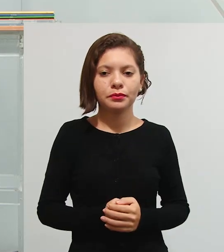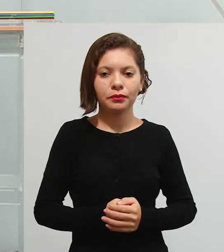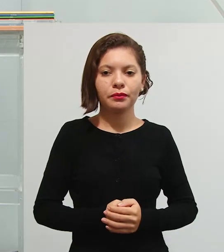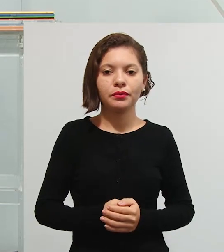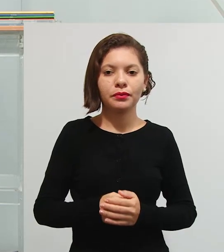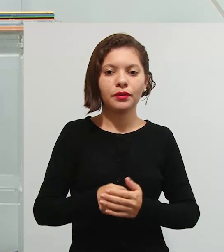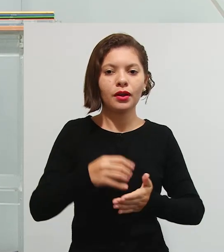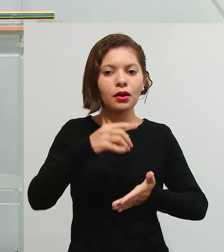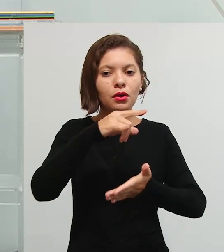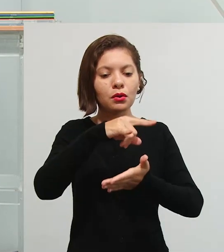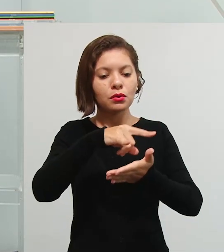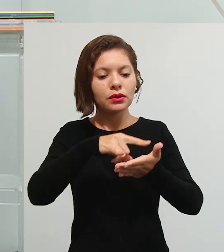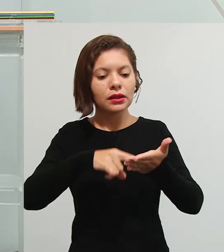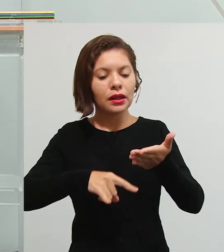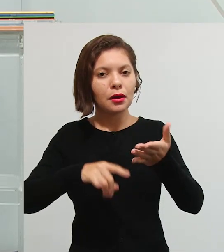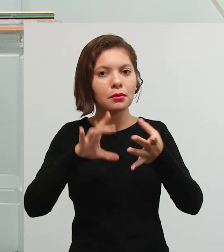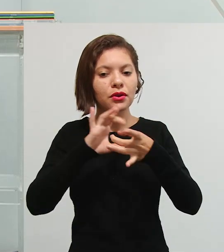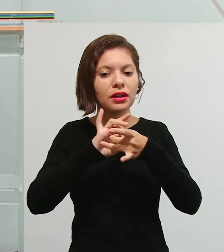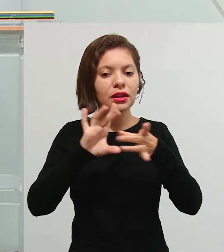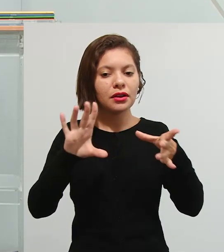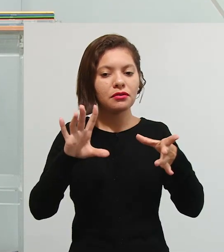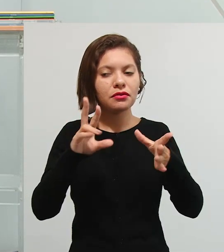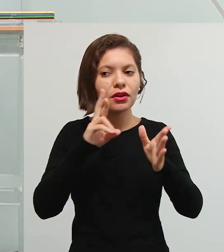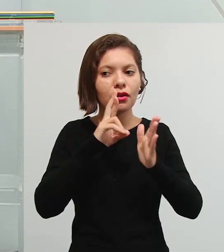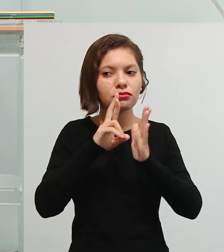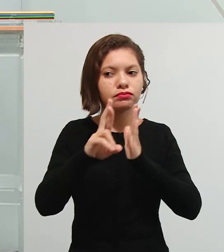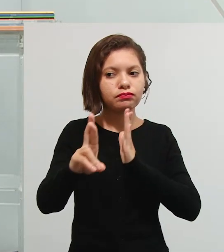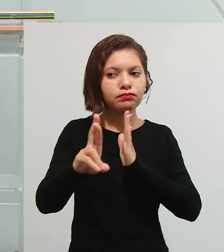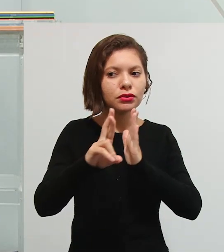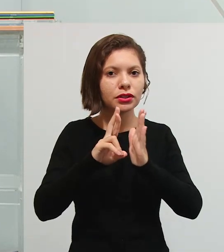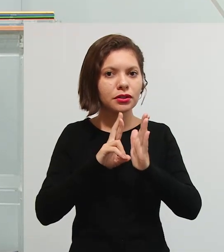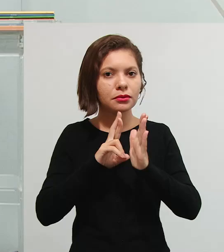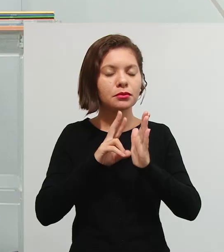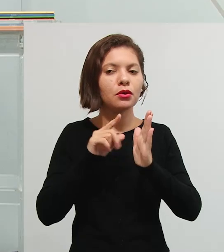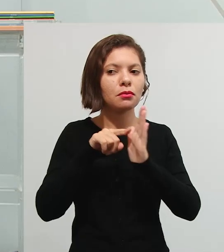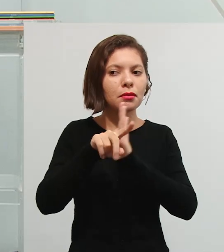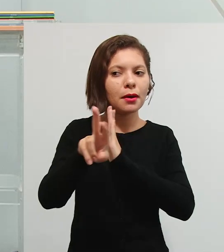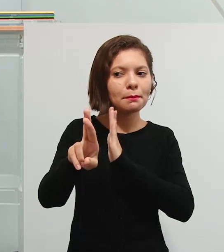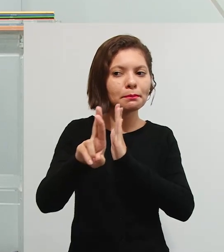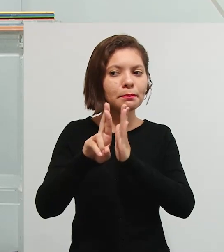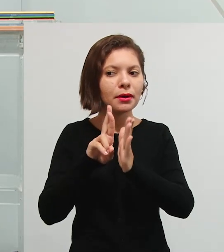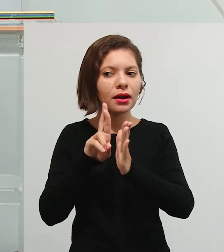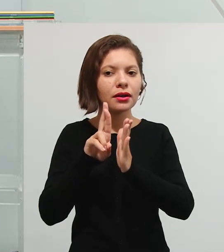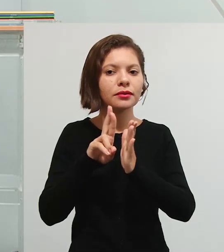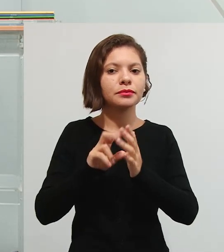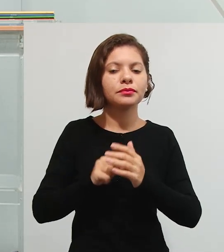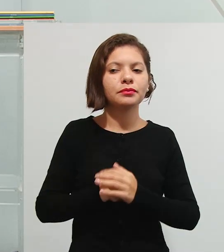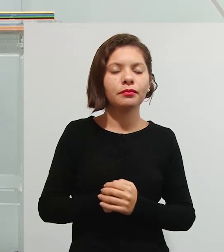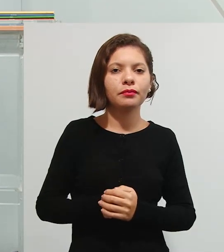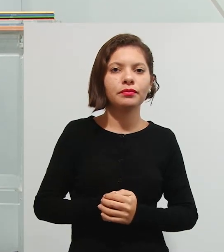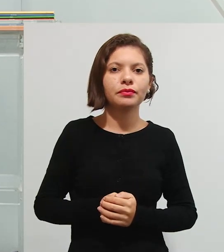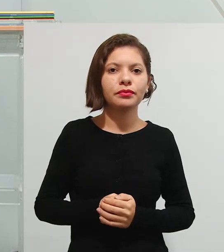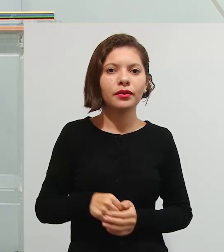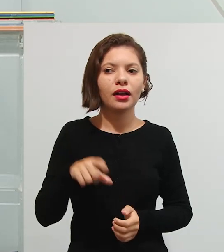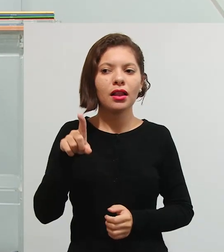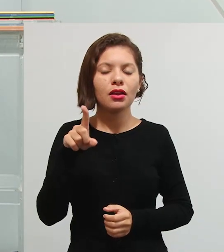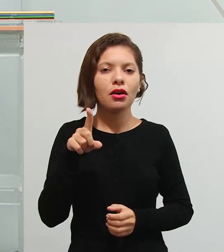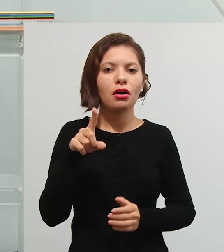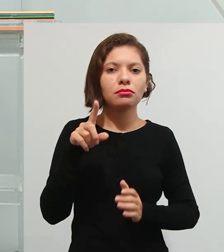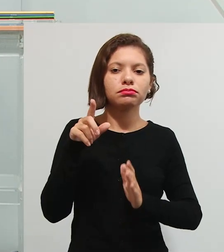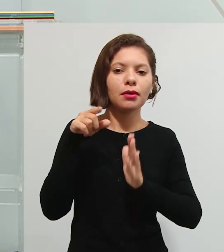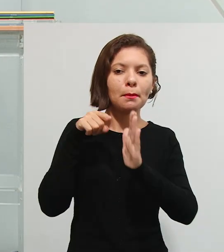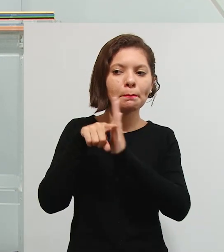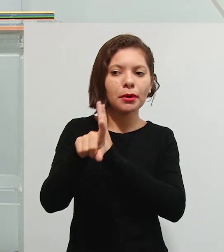e, termo de compromisso livre e esclarecido, para que as pessoas que vão participar saibam quais são os riscos